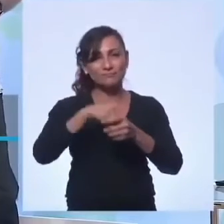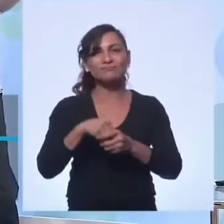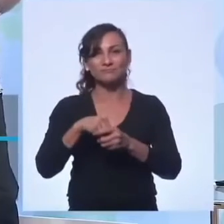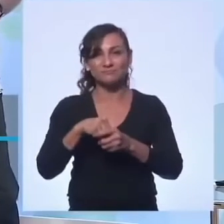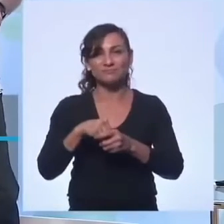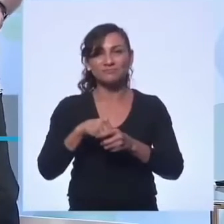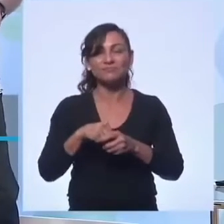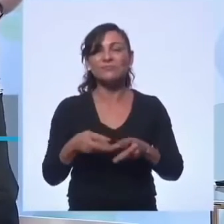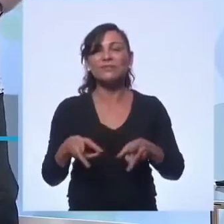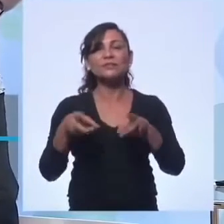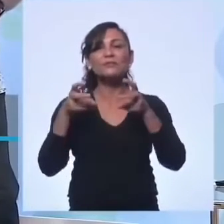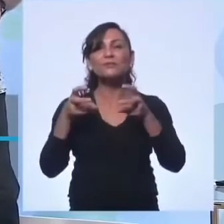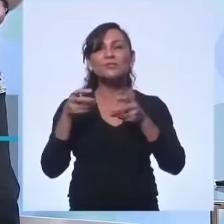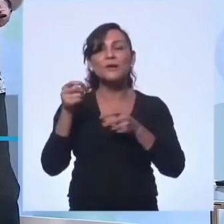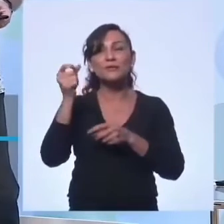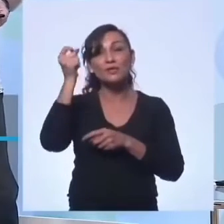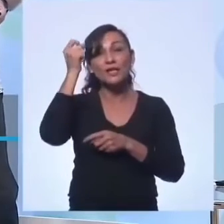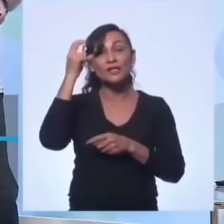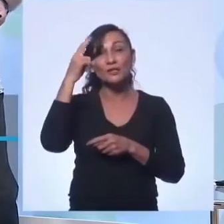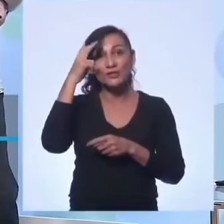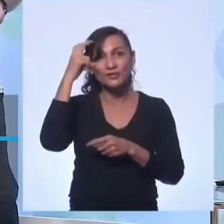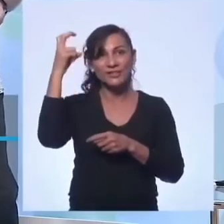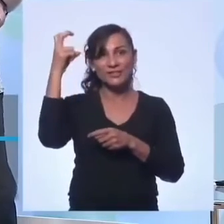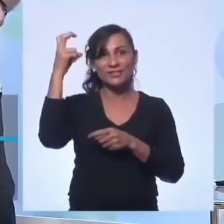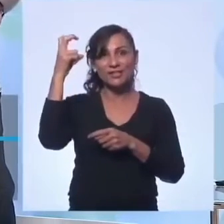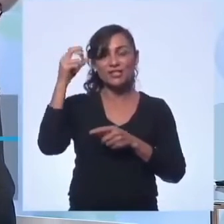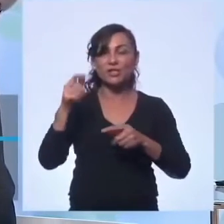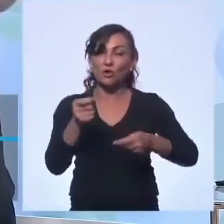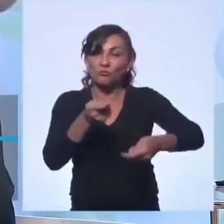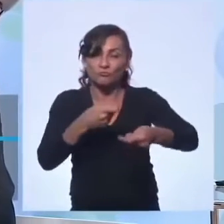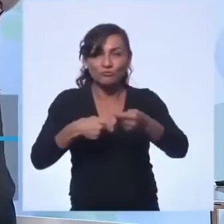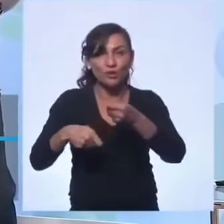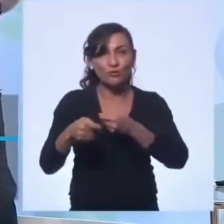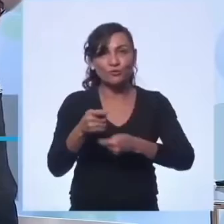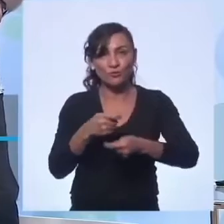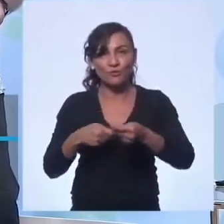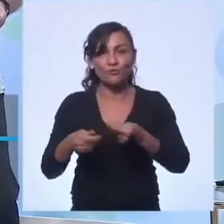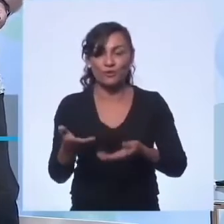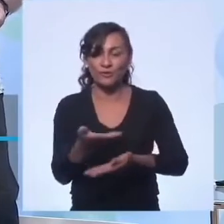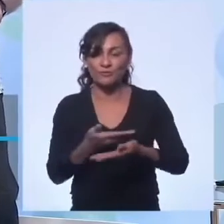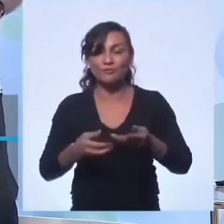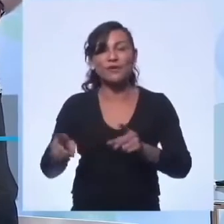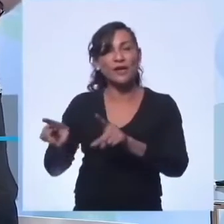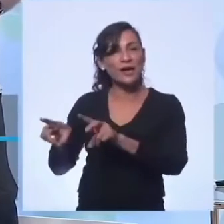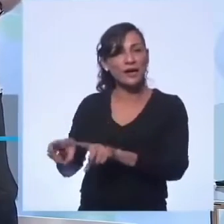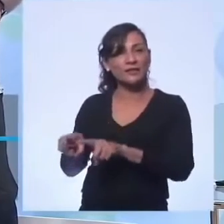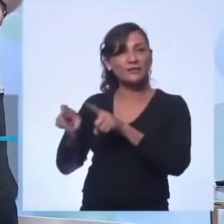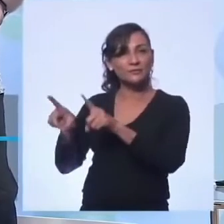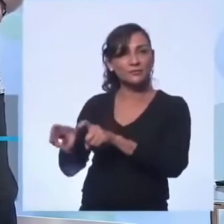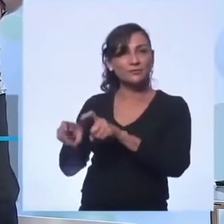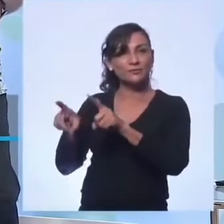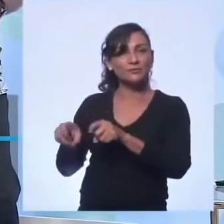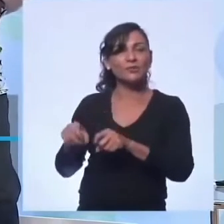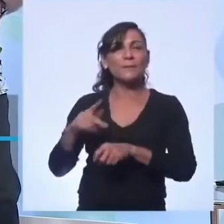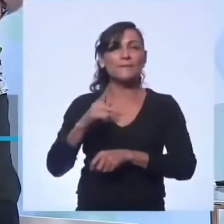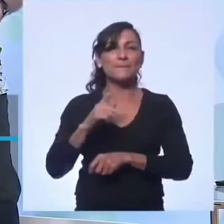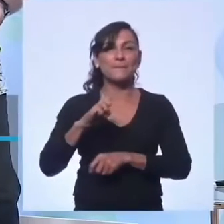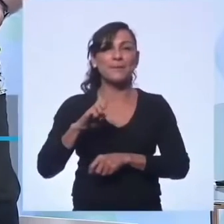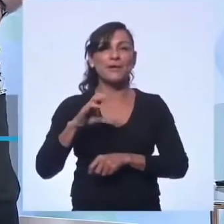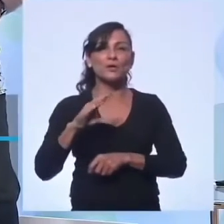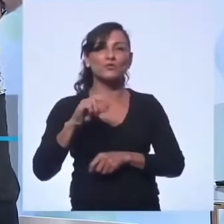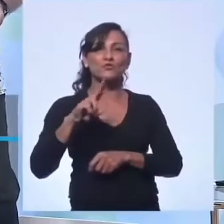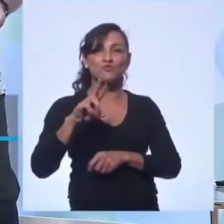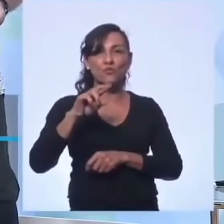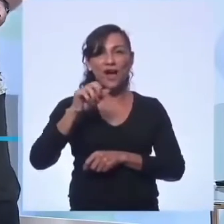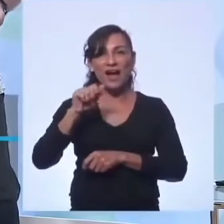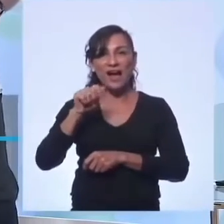aspecto intelectual, como no aspecto econômico, né, envolvendo aí a agricultura, né, a pecuária. Então, todo esse